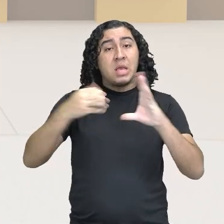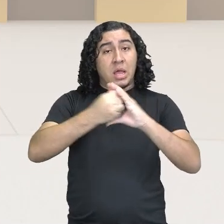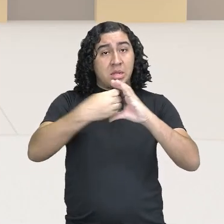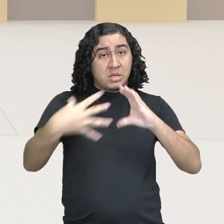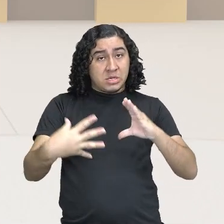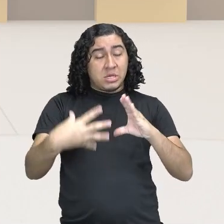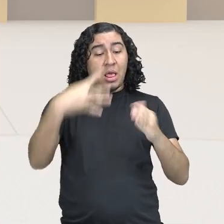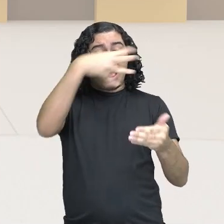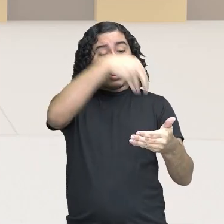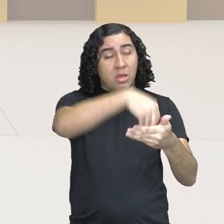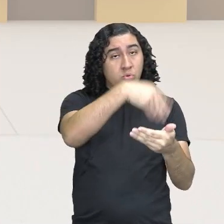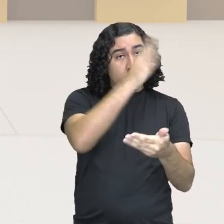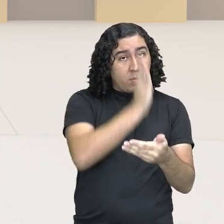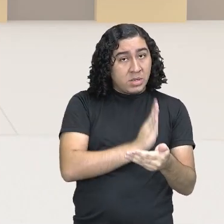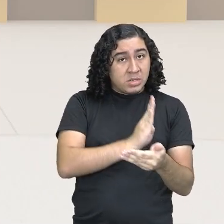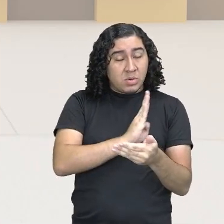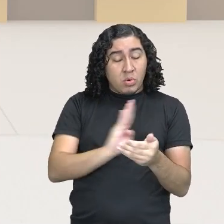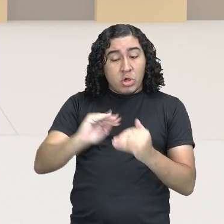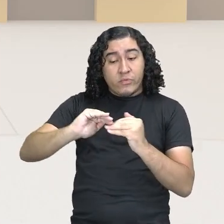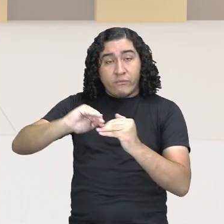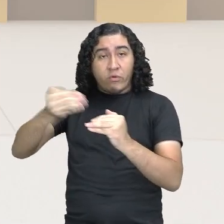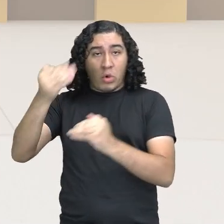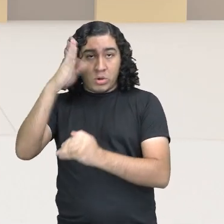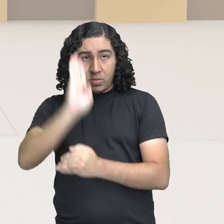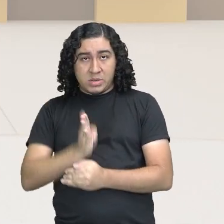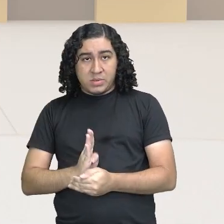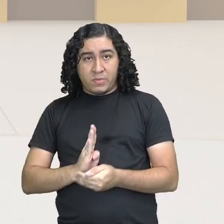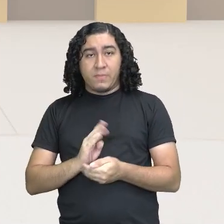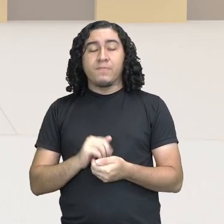da Amazônia Internacional e da Amazônia Brasileira.